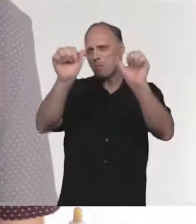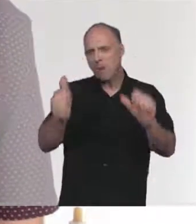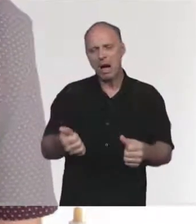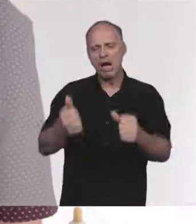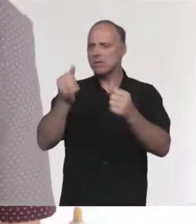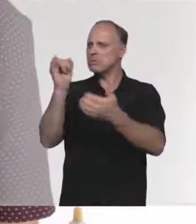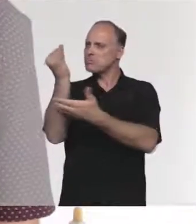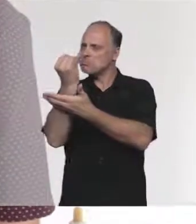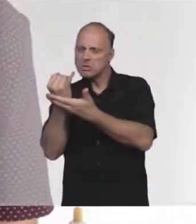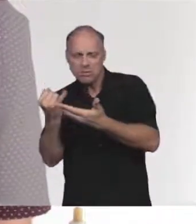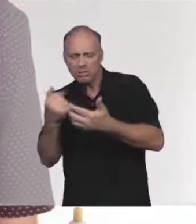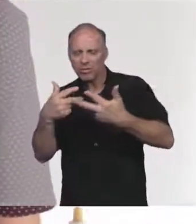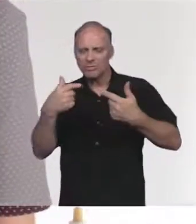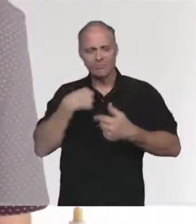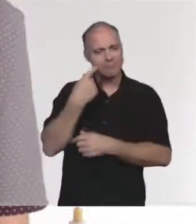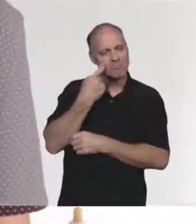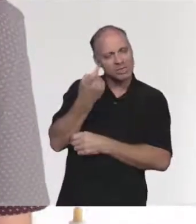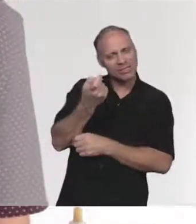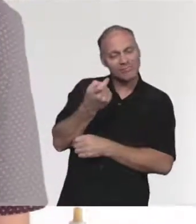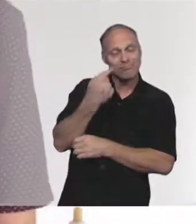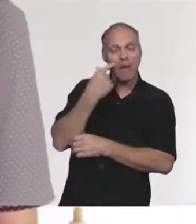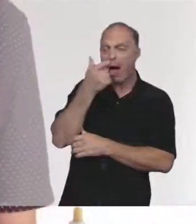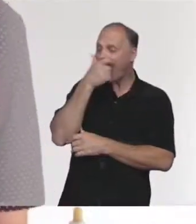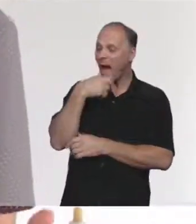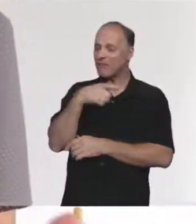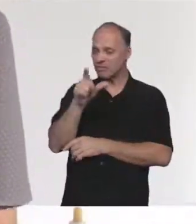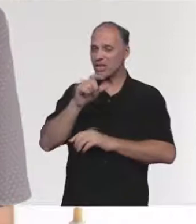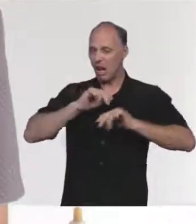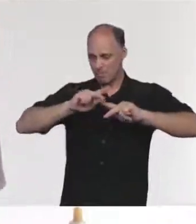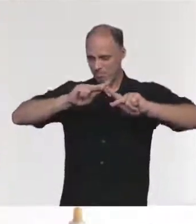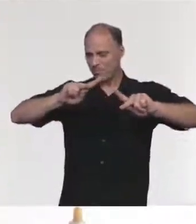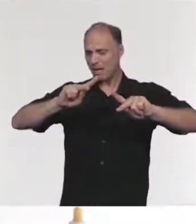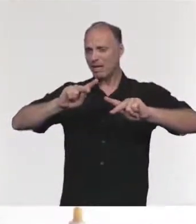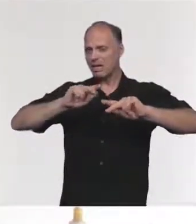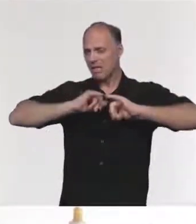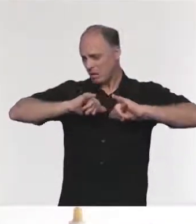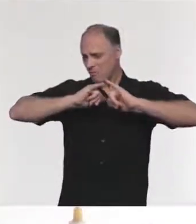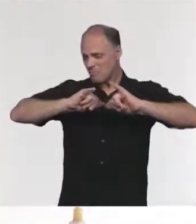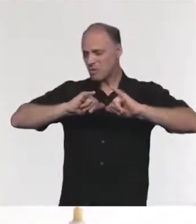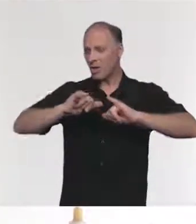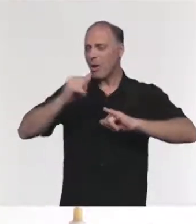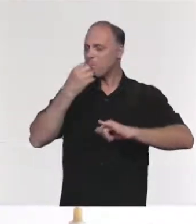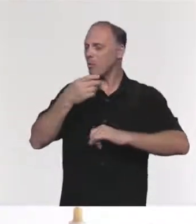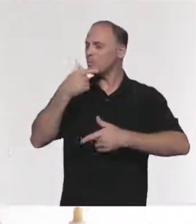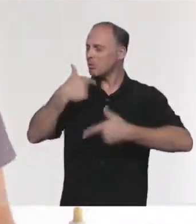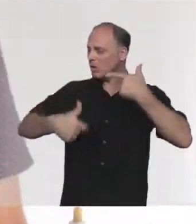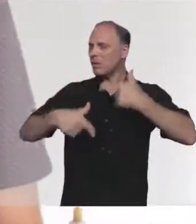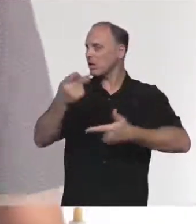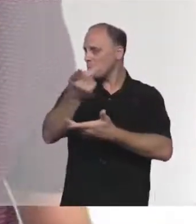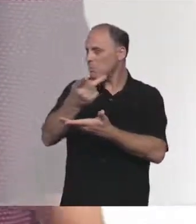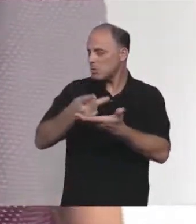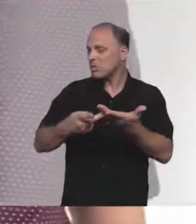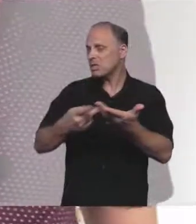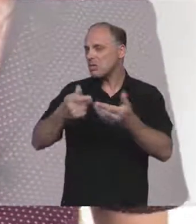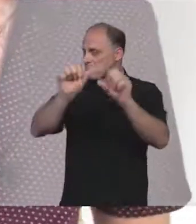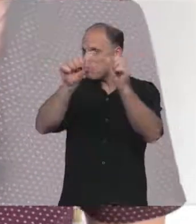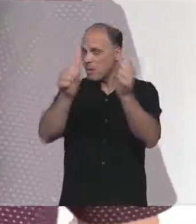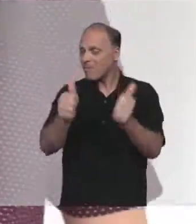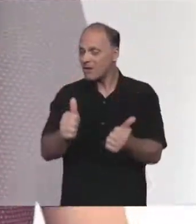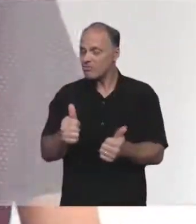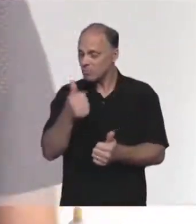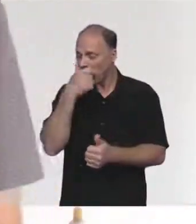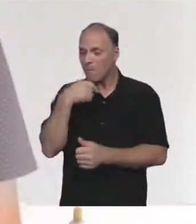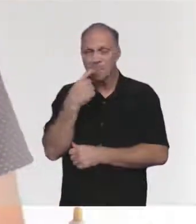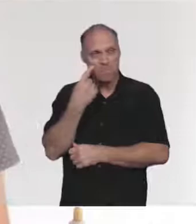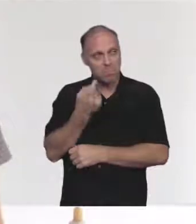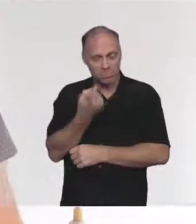ali, me interessei, né? De repente na propaganda seja uma forma de eu trabalhar com imagem. E